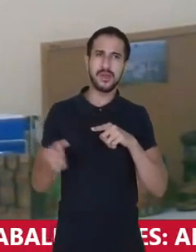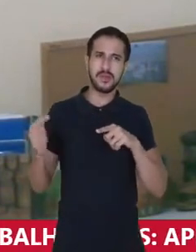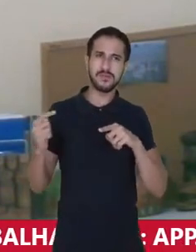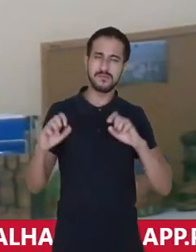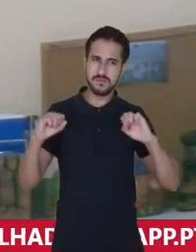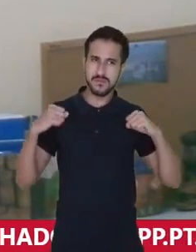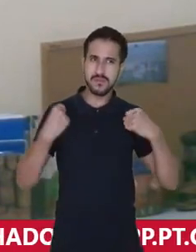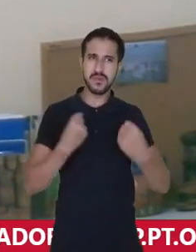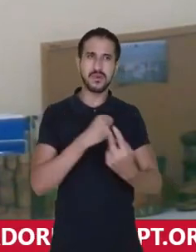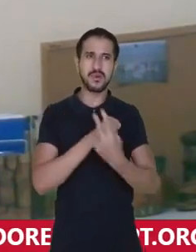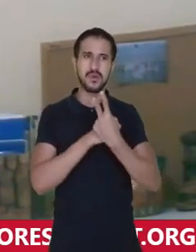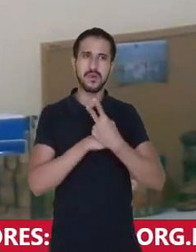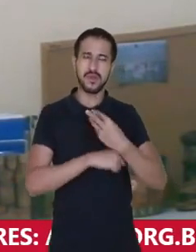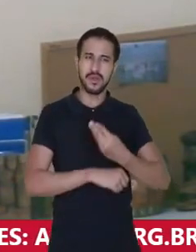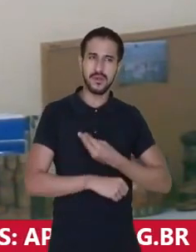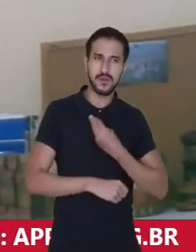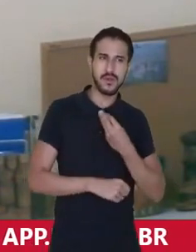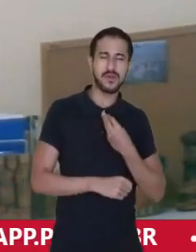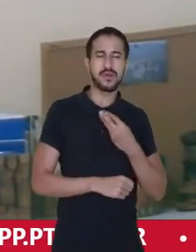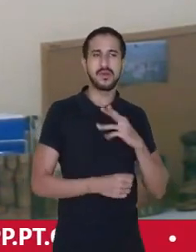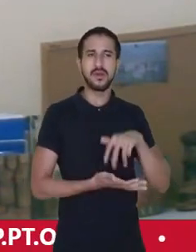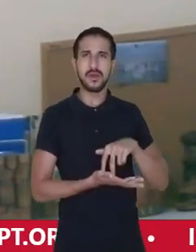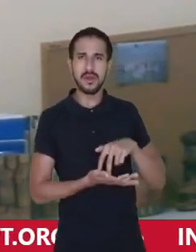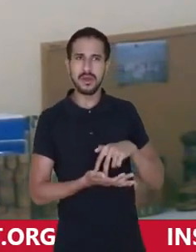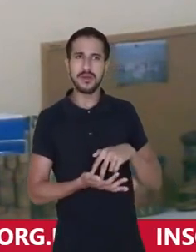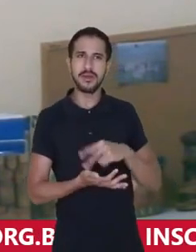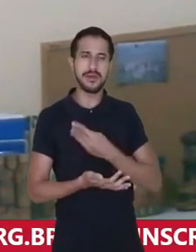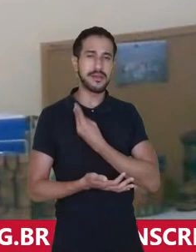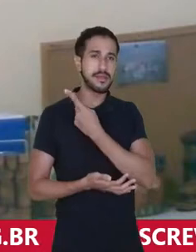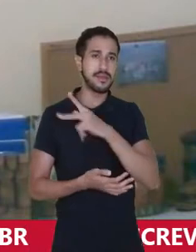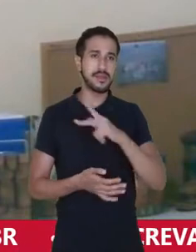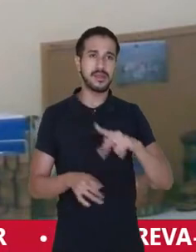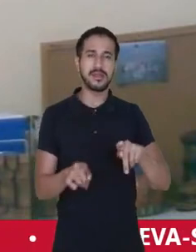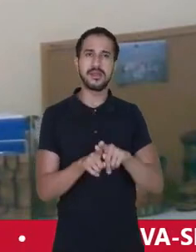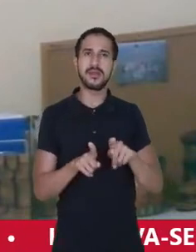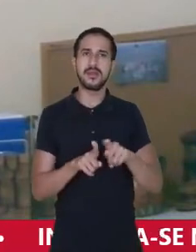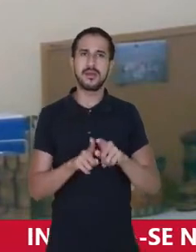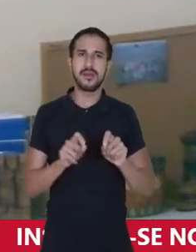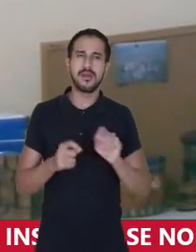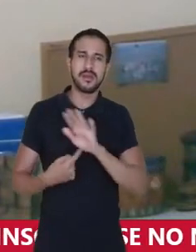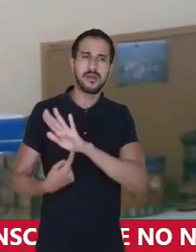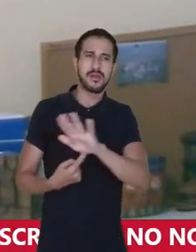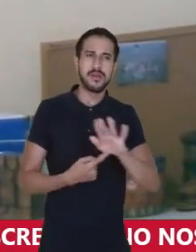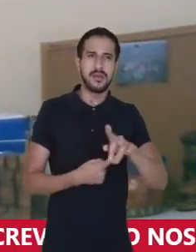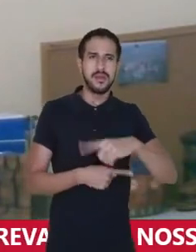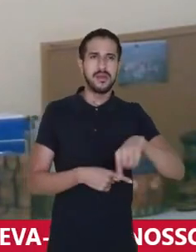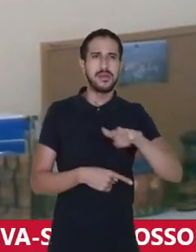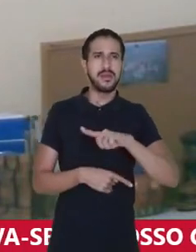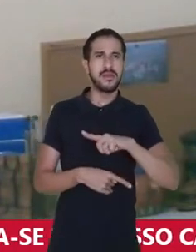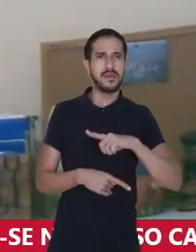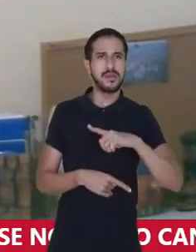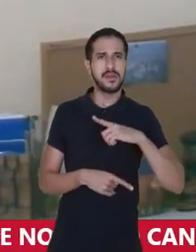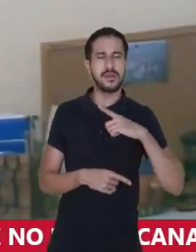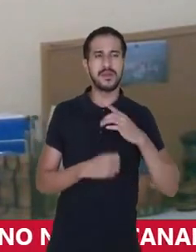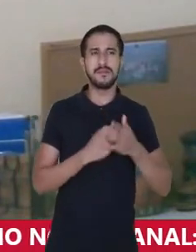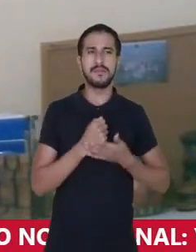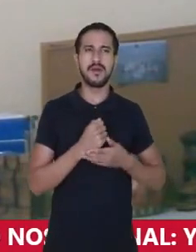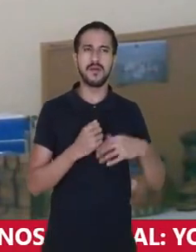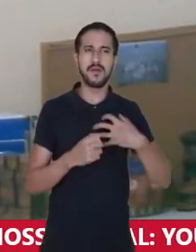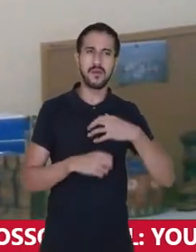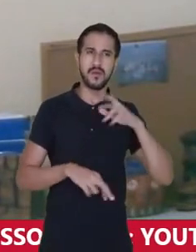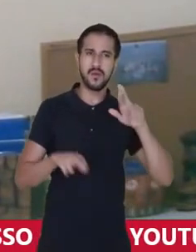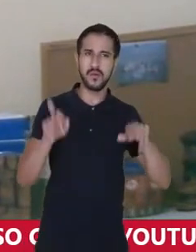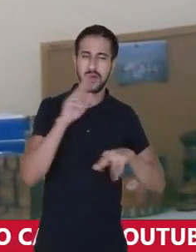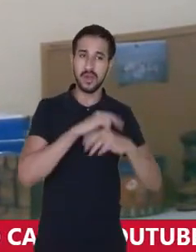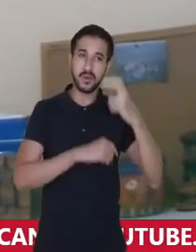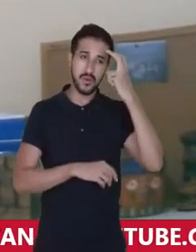as suas vidas, suas permanências, sua existência, mas também mostrando que as suas vidas são permeadas por formas culturais